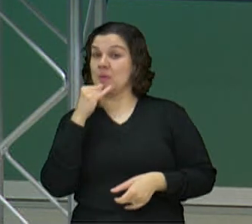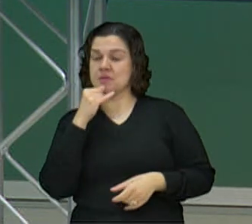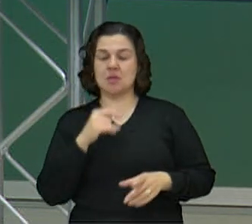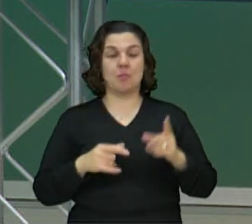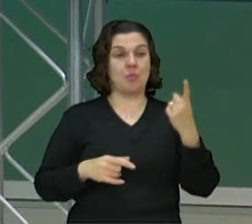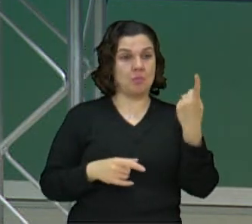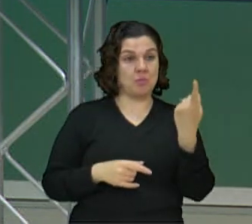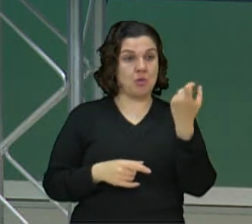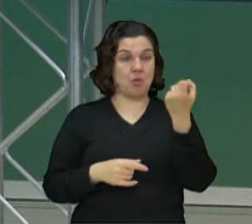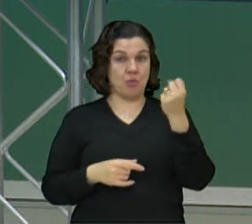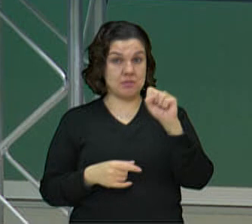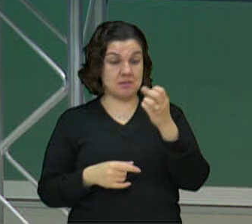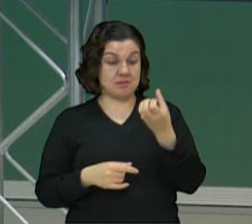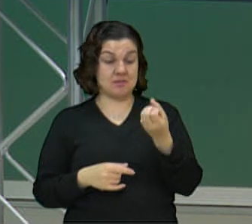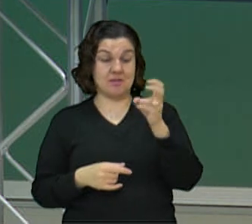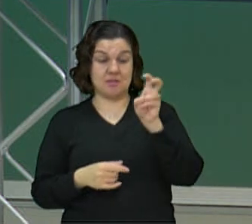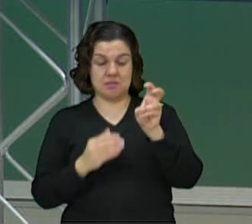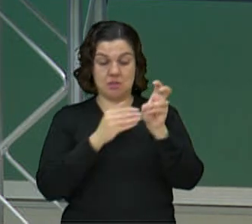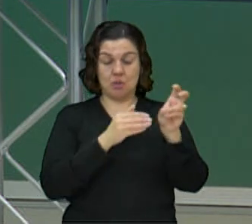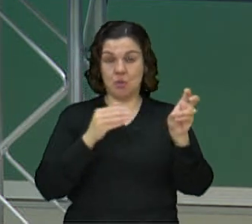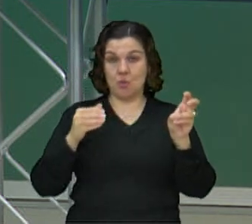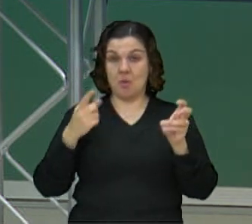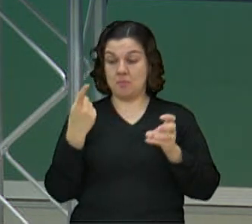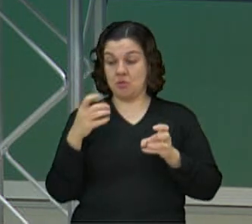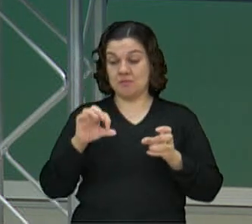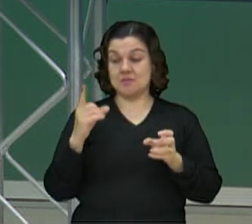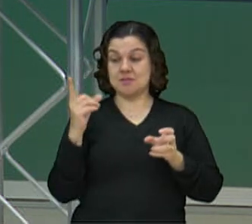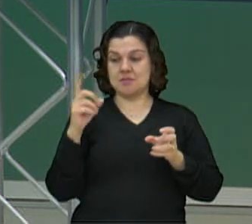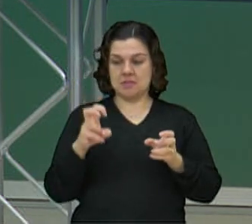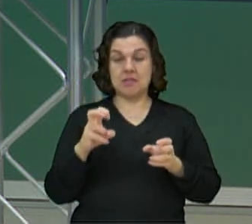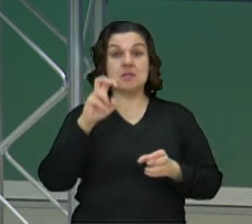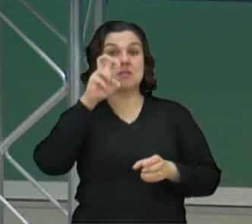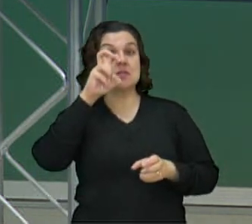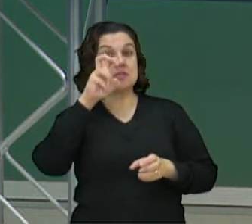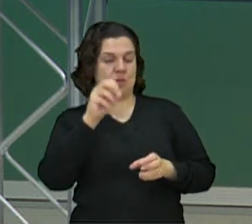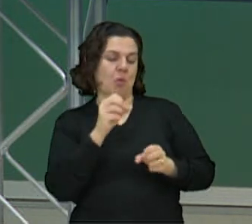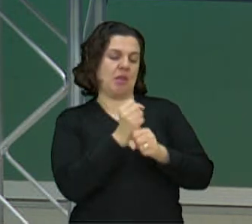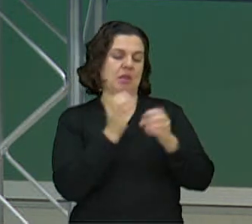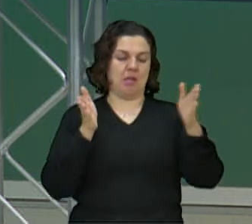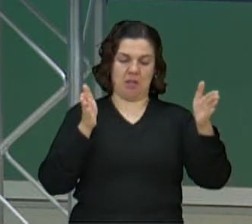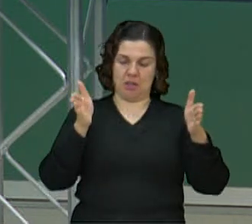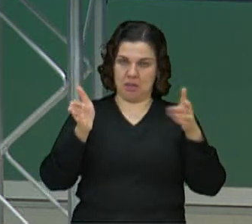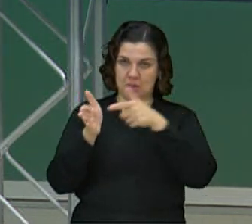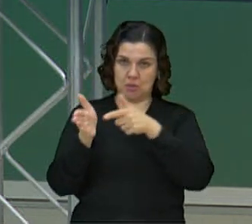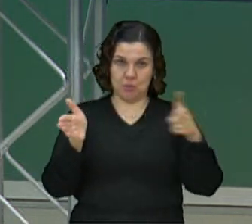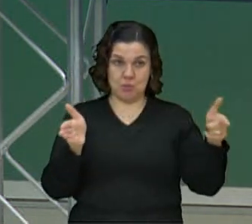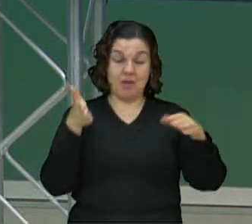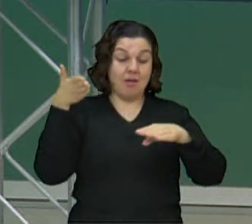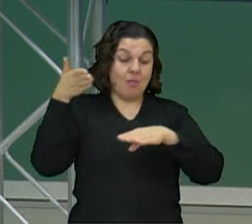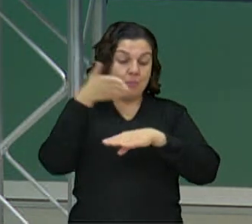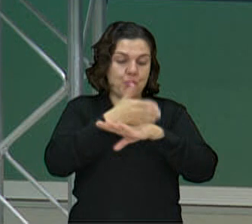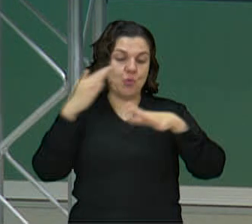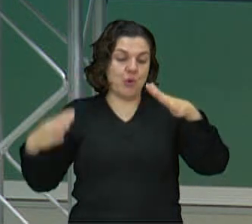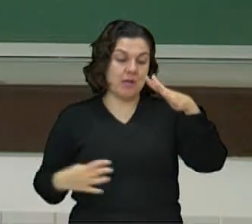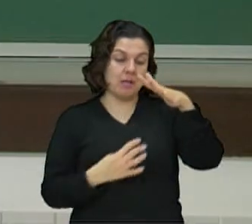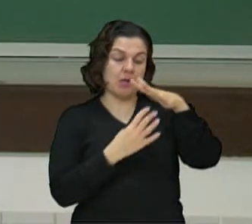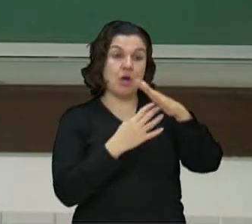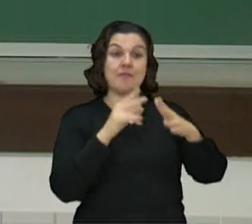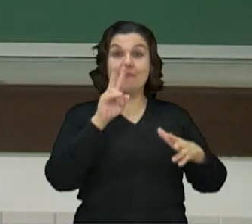entre 1865 e 1915, 50 anos, entraram no país cerca de